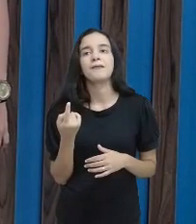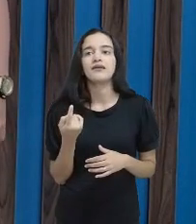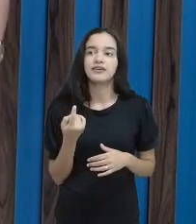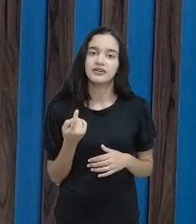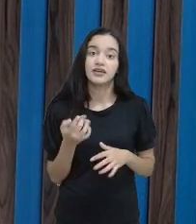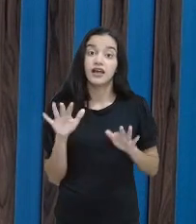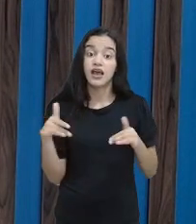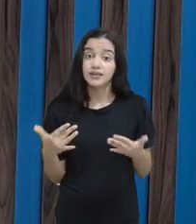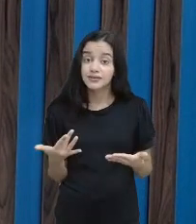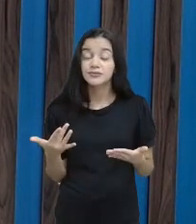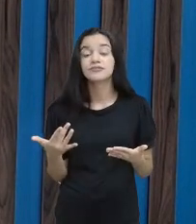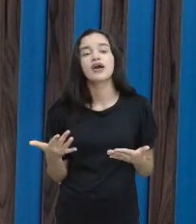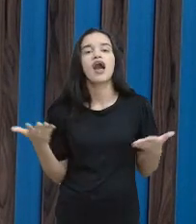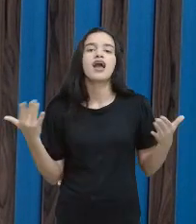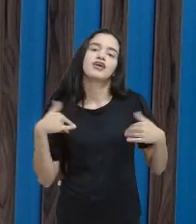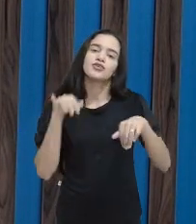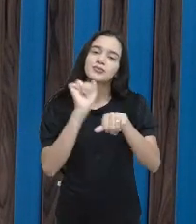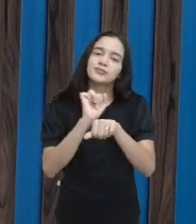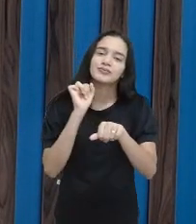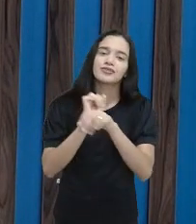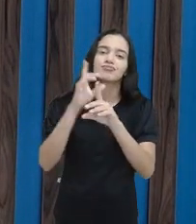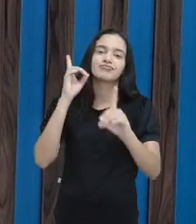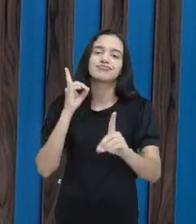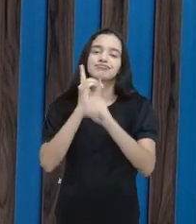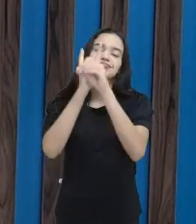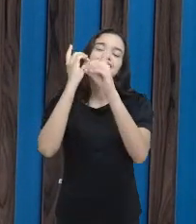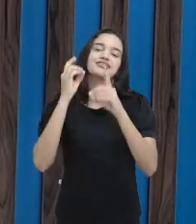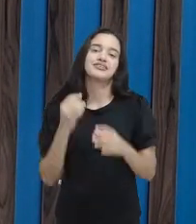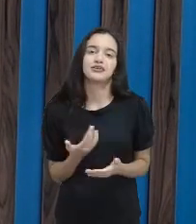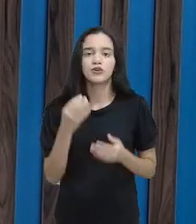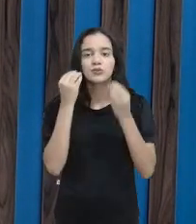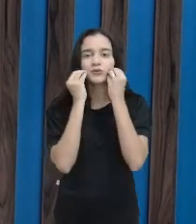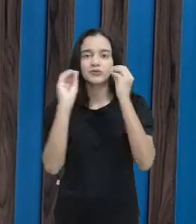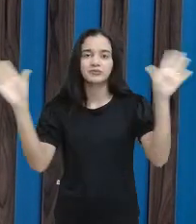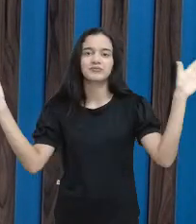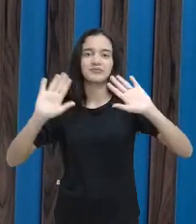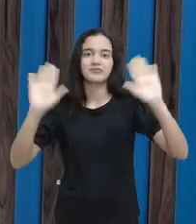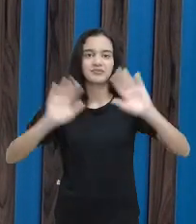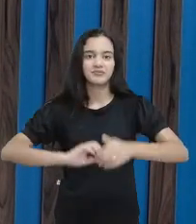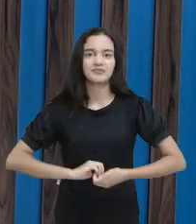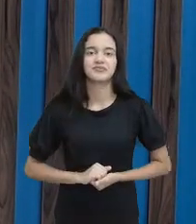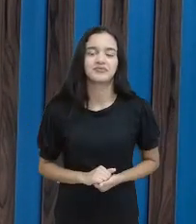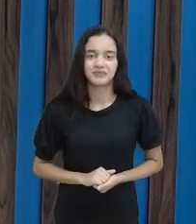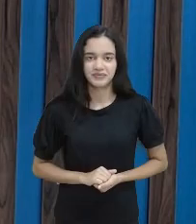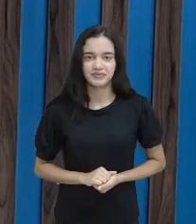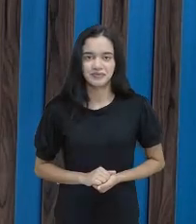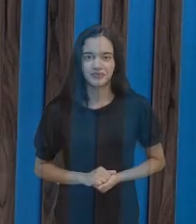aí, professora. Então, aguardo vocês na próxima aula, viu, gente? Um beijo, até a próxima.